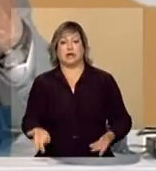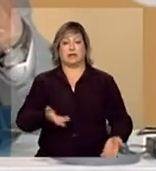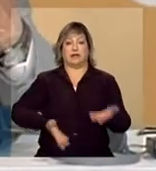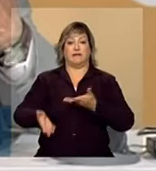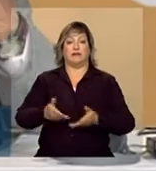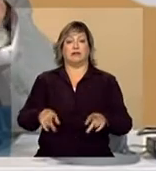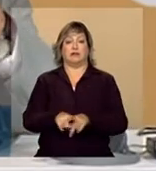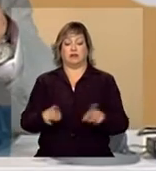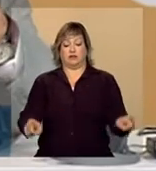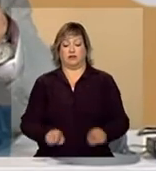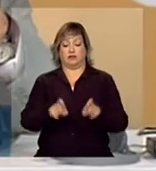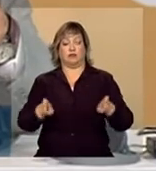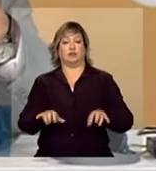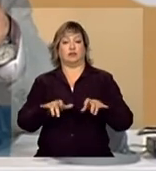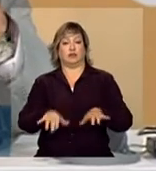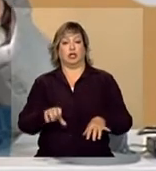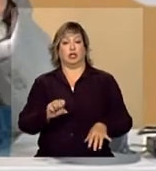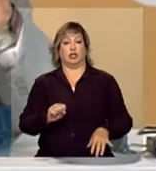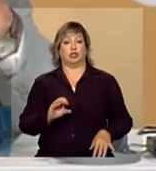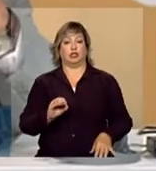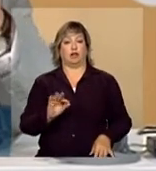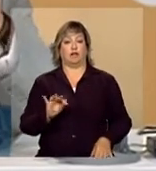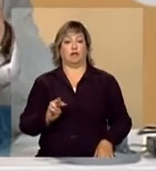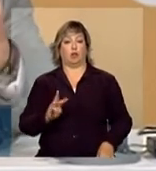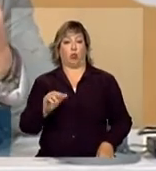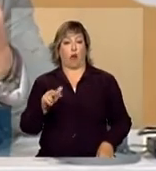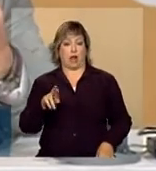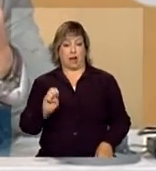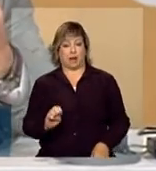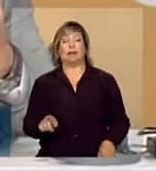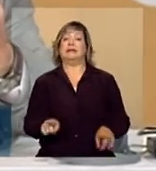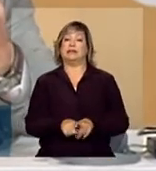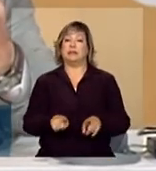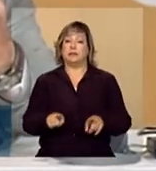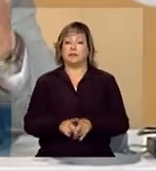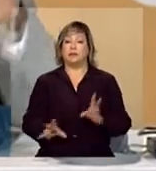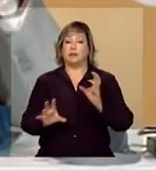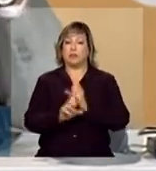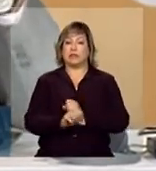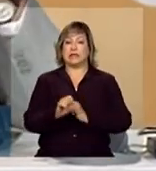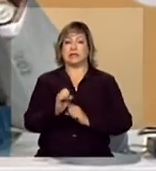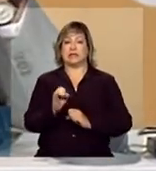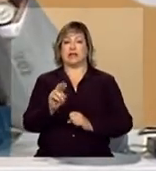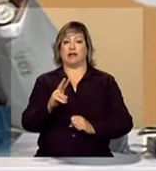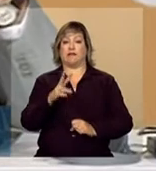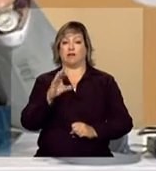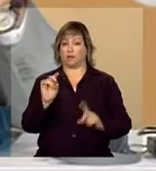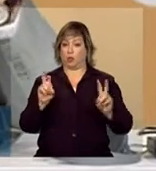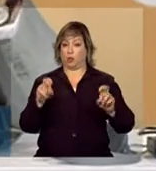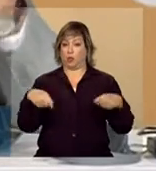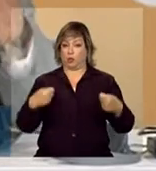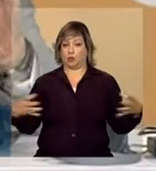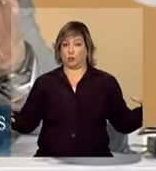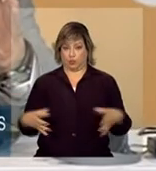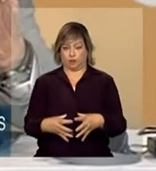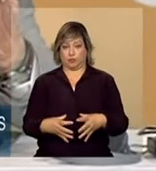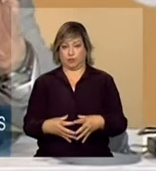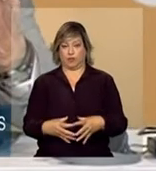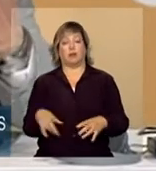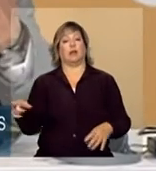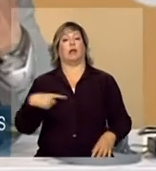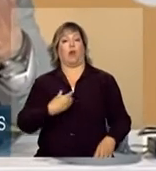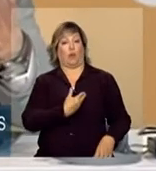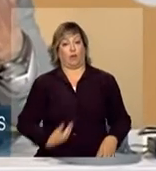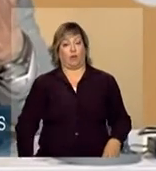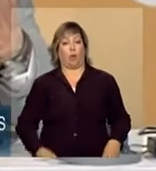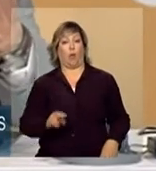software, contabilmente se enquadra como serviço. A União, ao transferir recursos